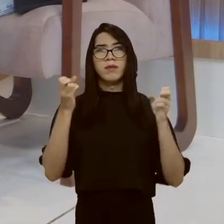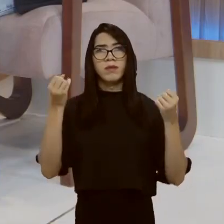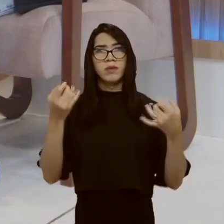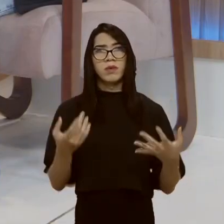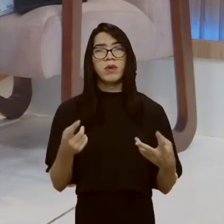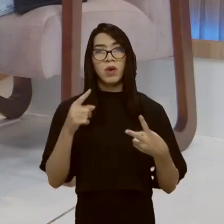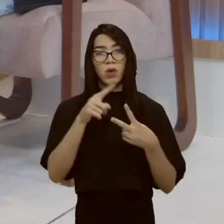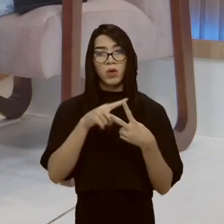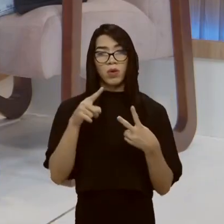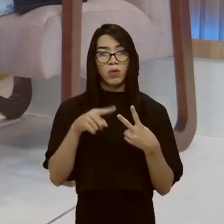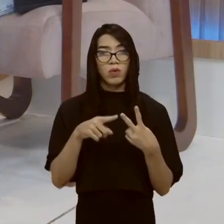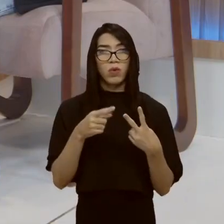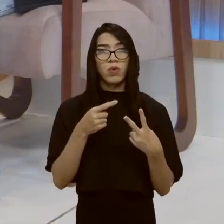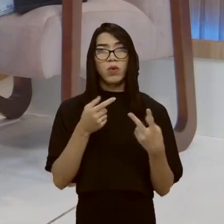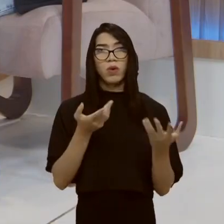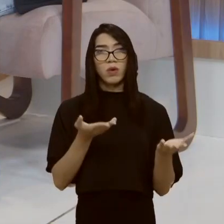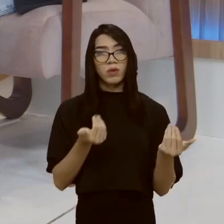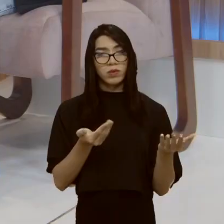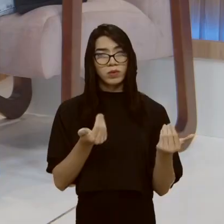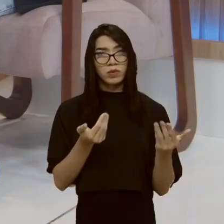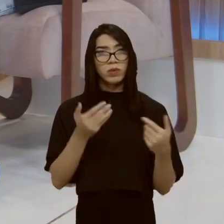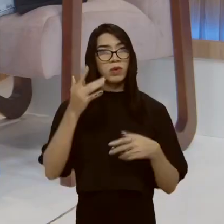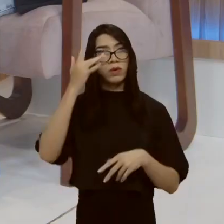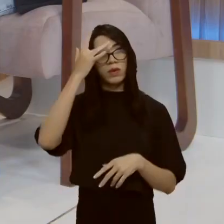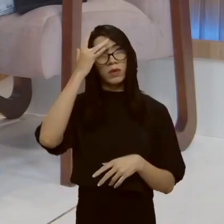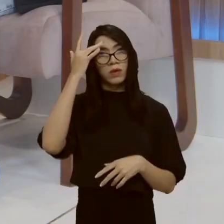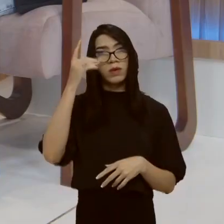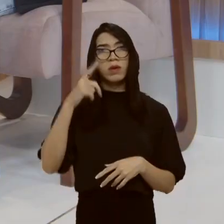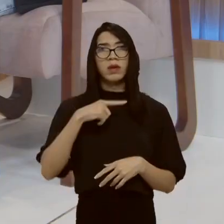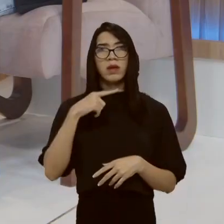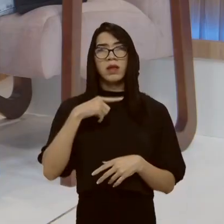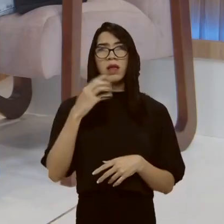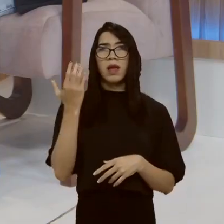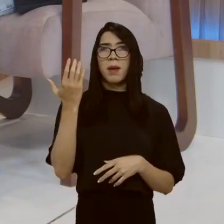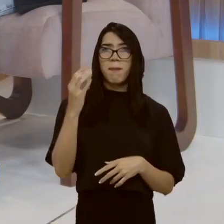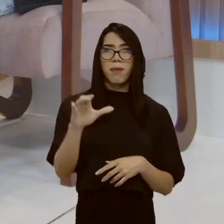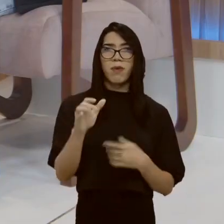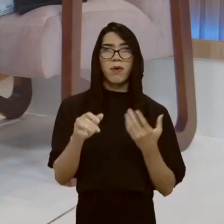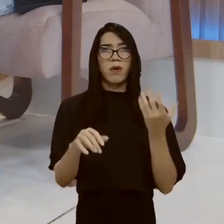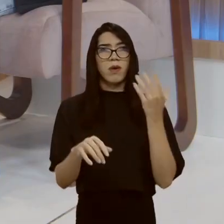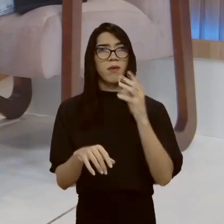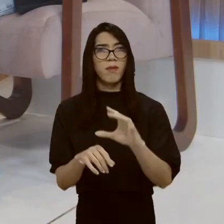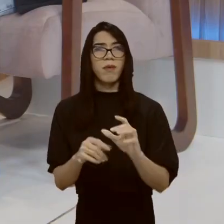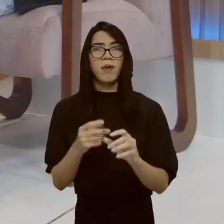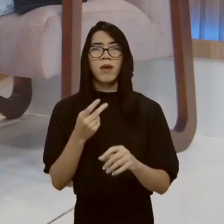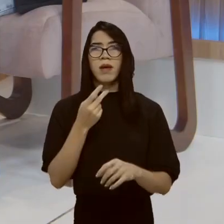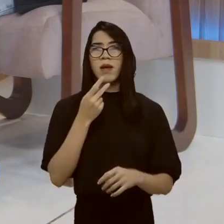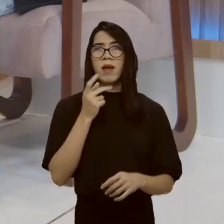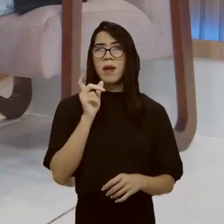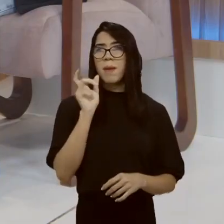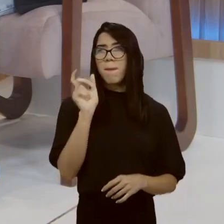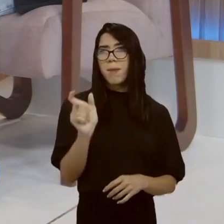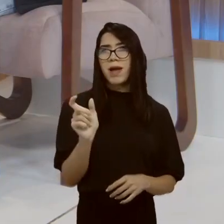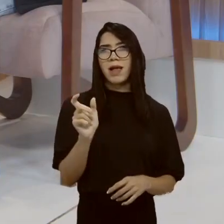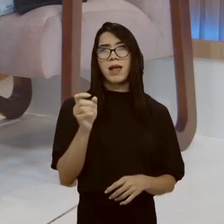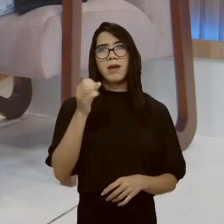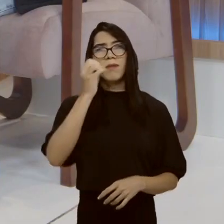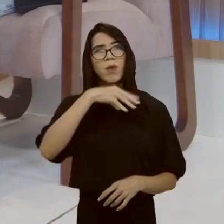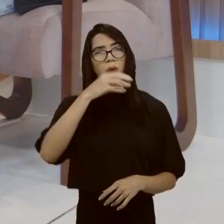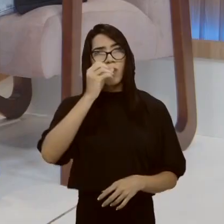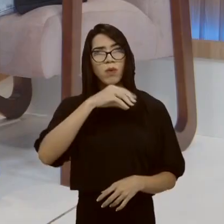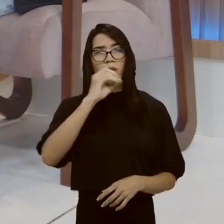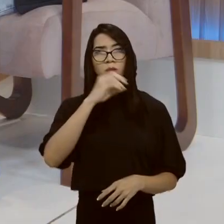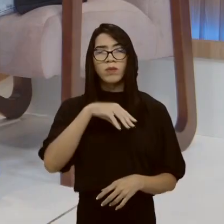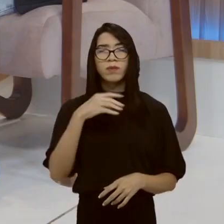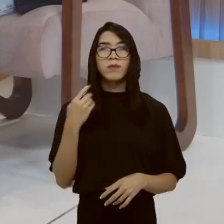dois adolescentes tinham ali algumas postagens, né, com palavras agressivas, postagens que